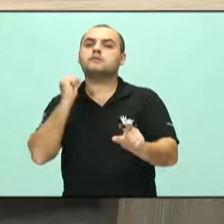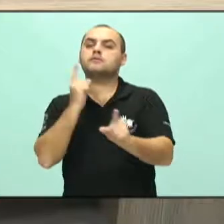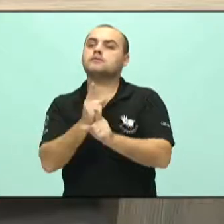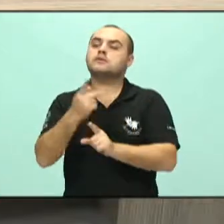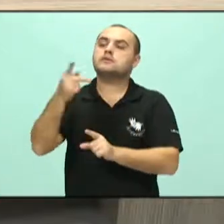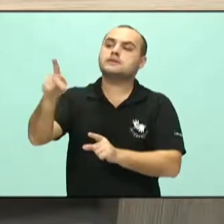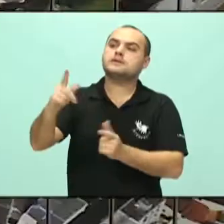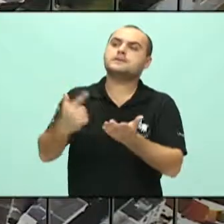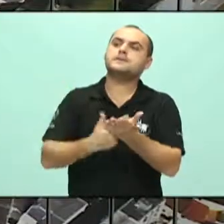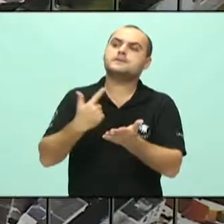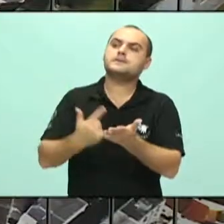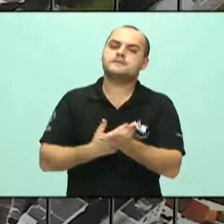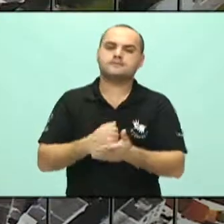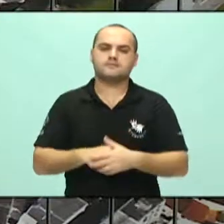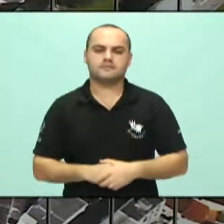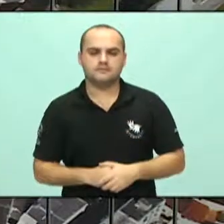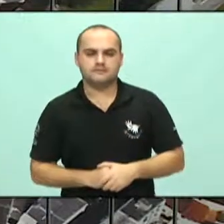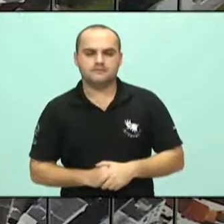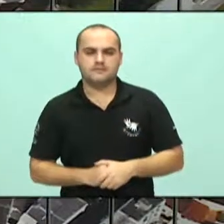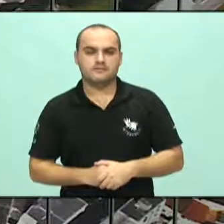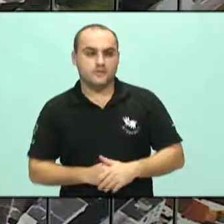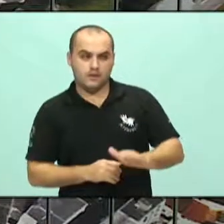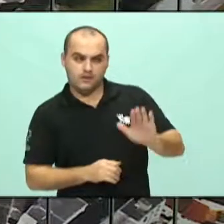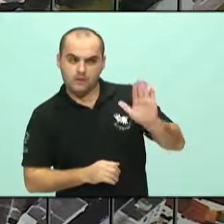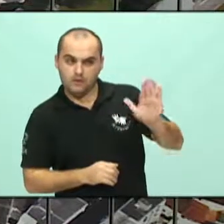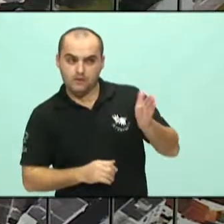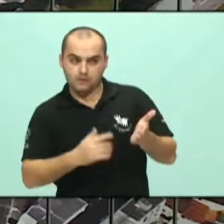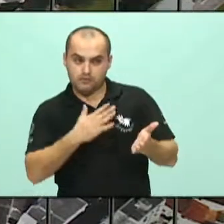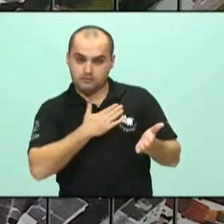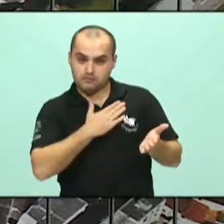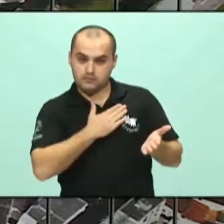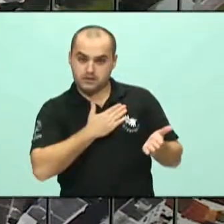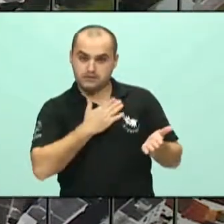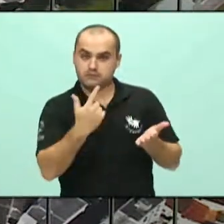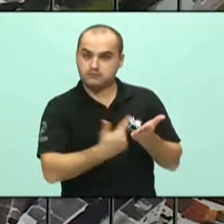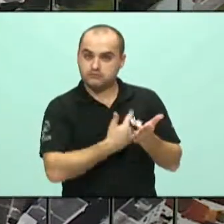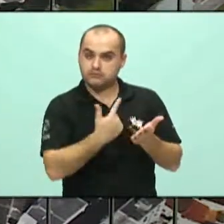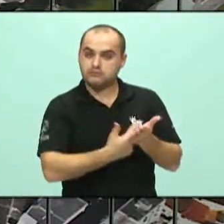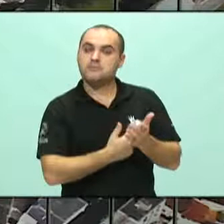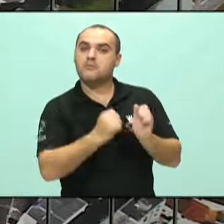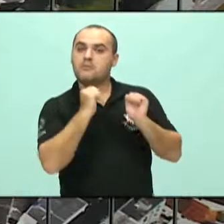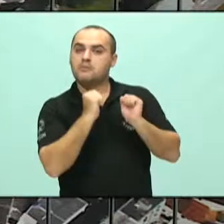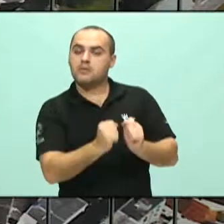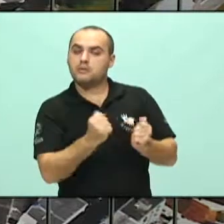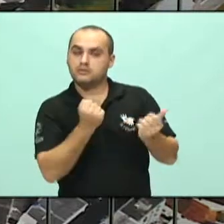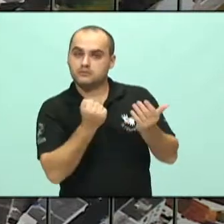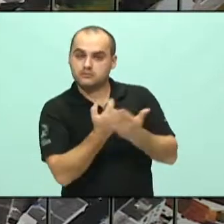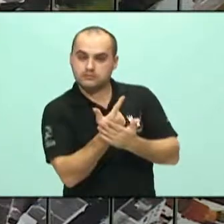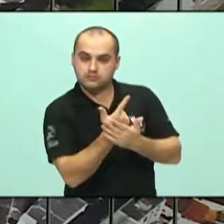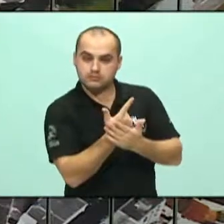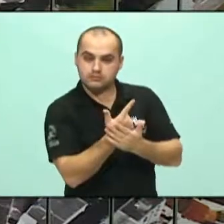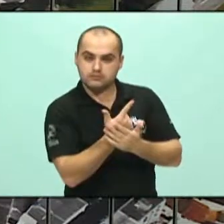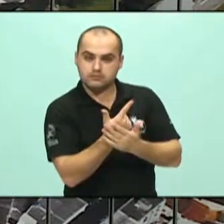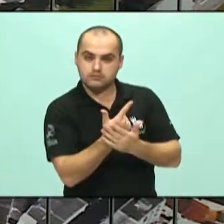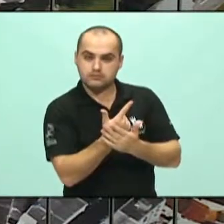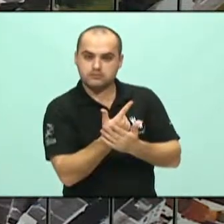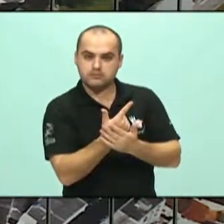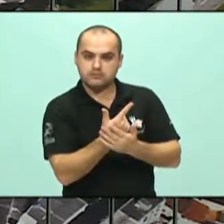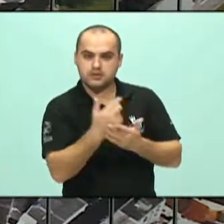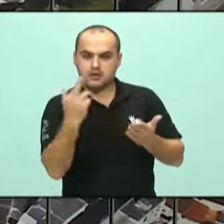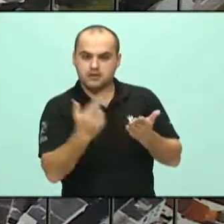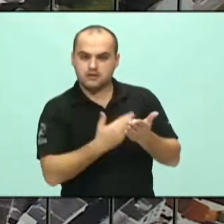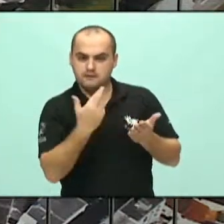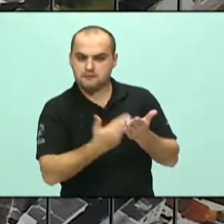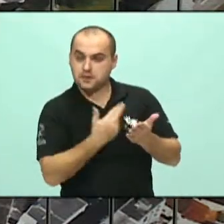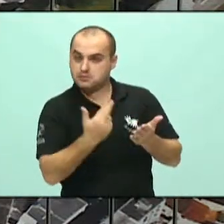seu livro? Olha, na verdade, o livro meu pode ser comprado na banca de revista